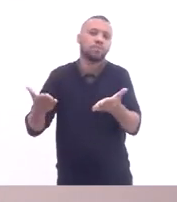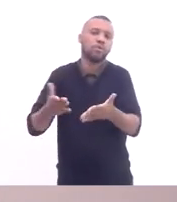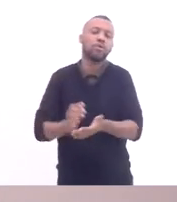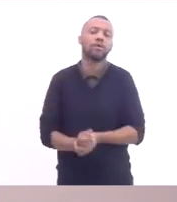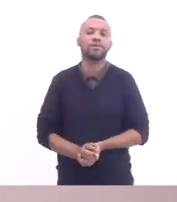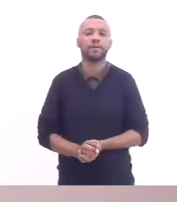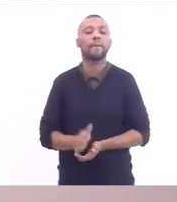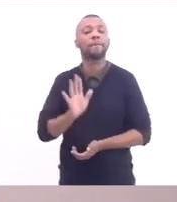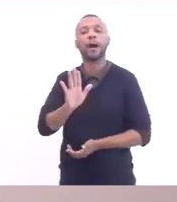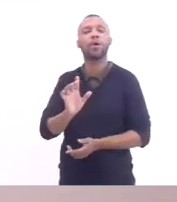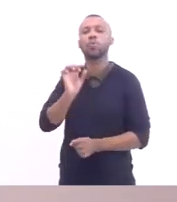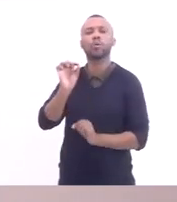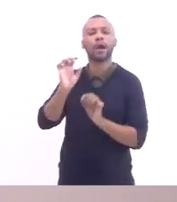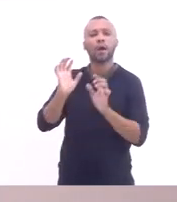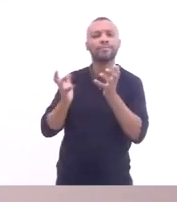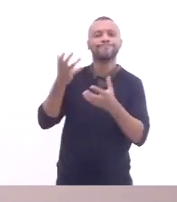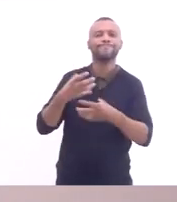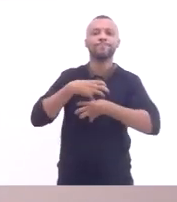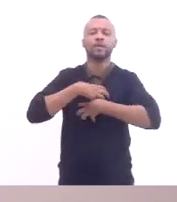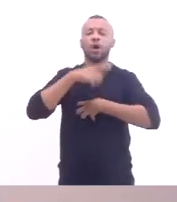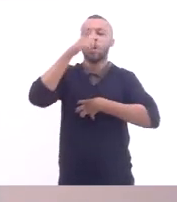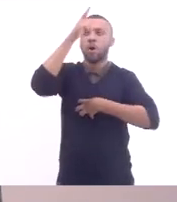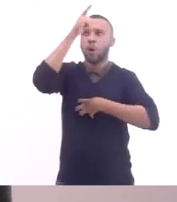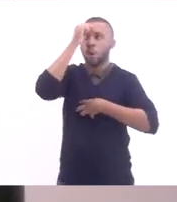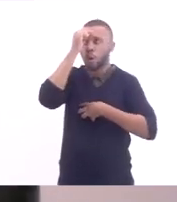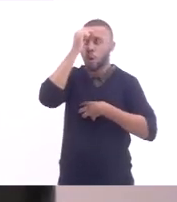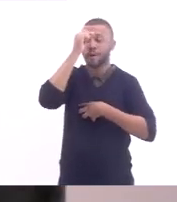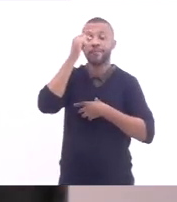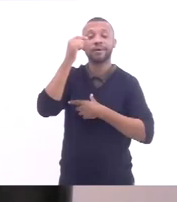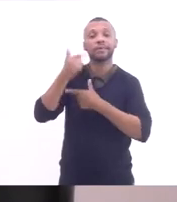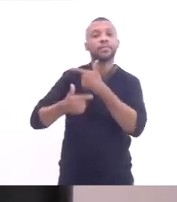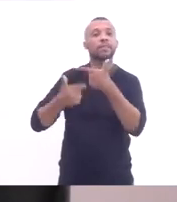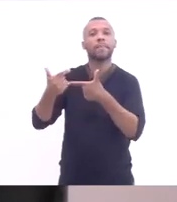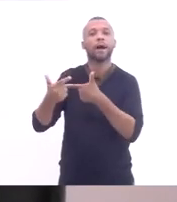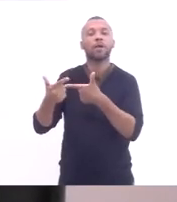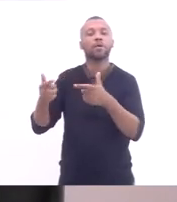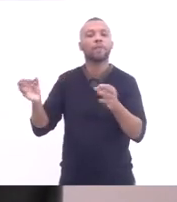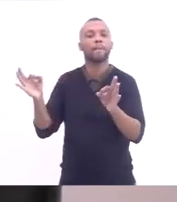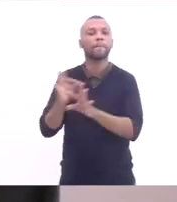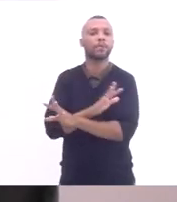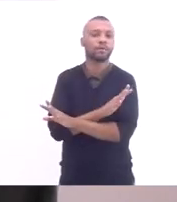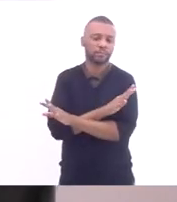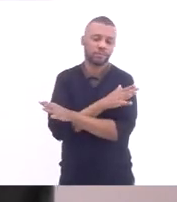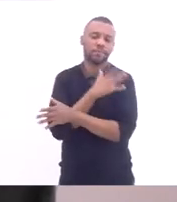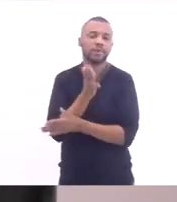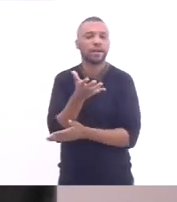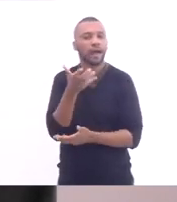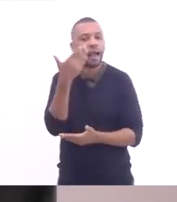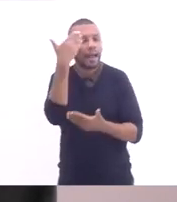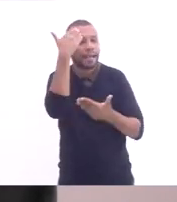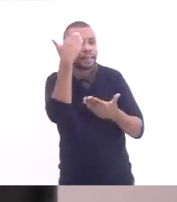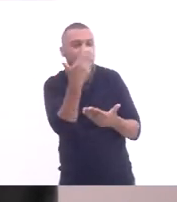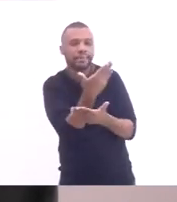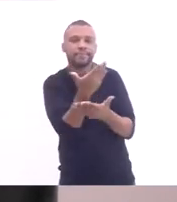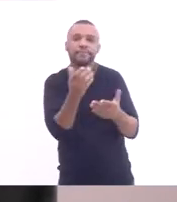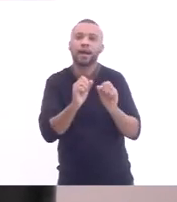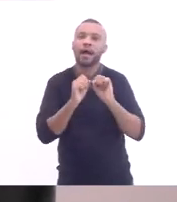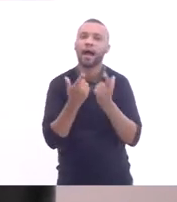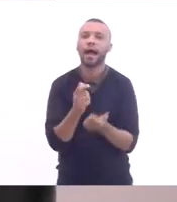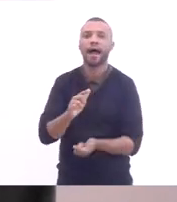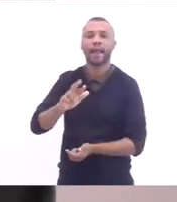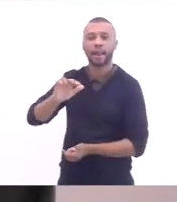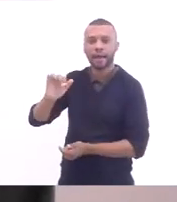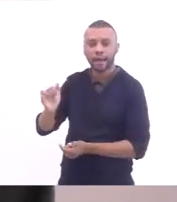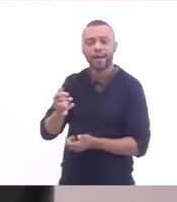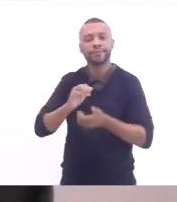dá um sentimento de dever cumprido, deputado, e aí eu já agradecendo a essa casa em seu nome, em